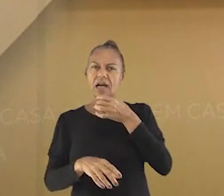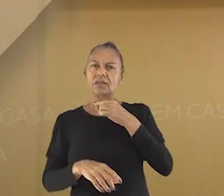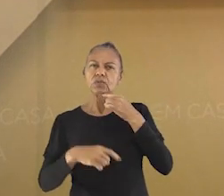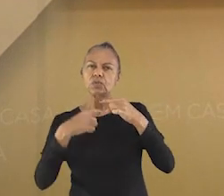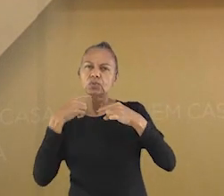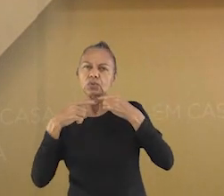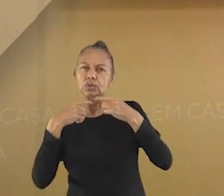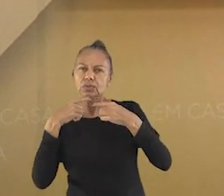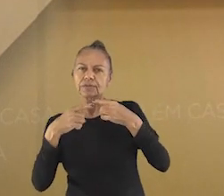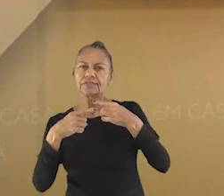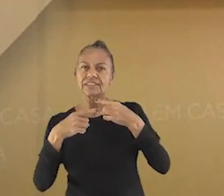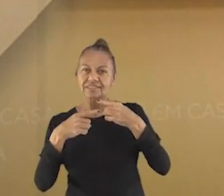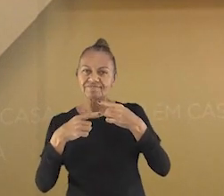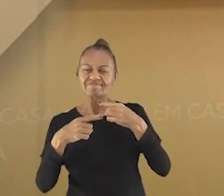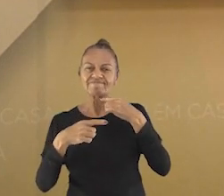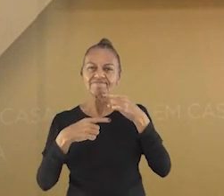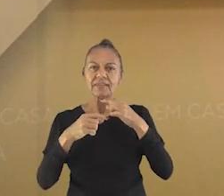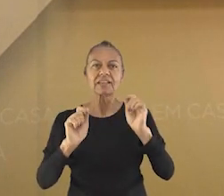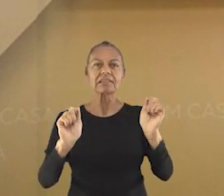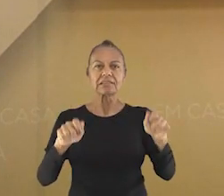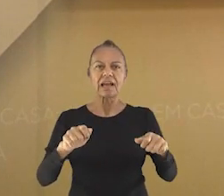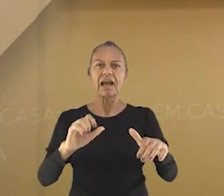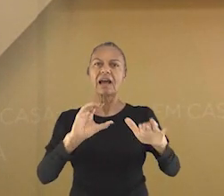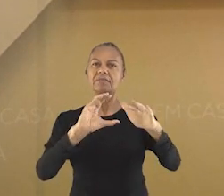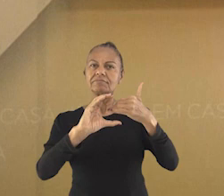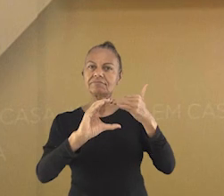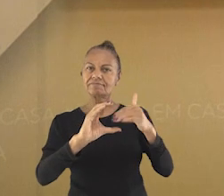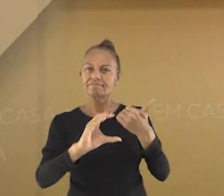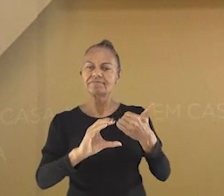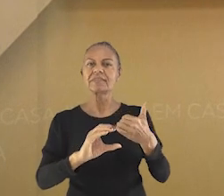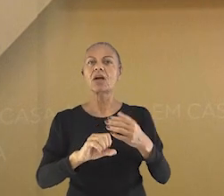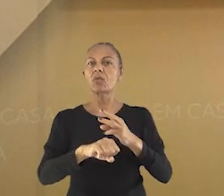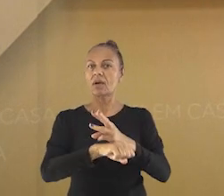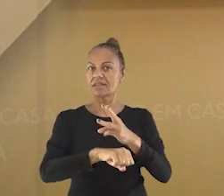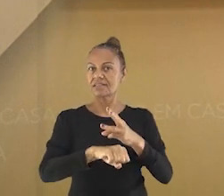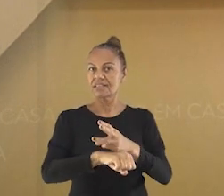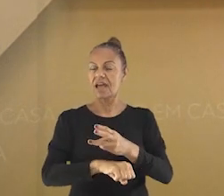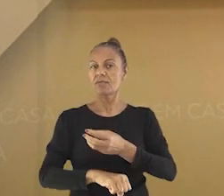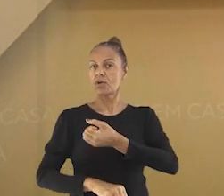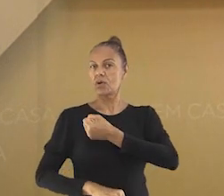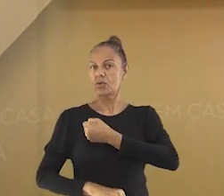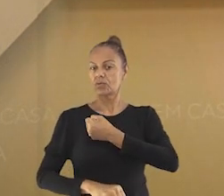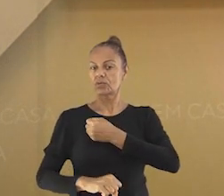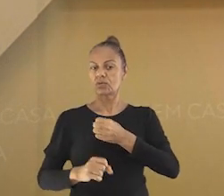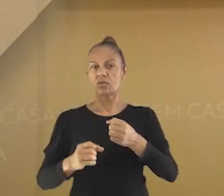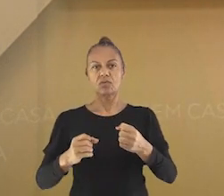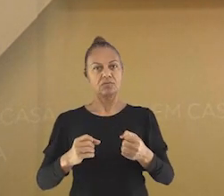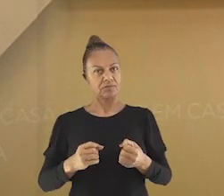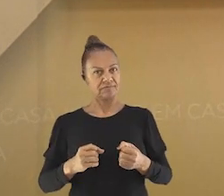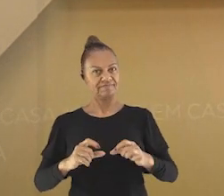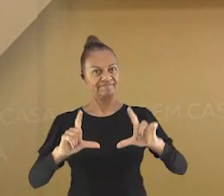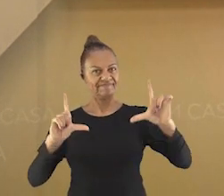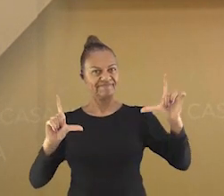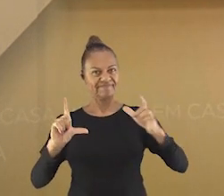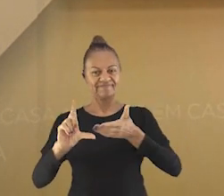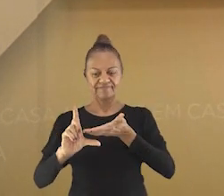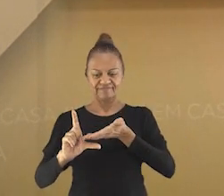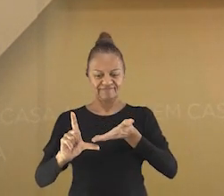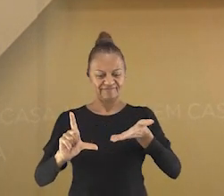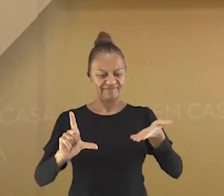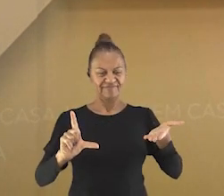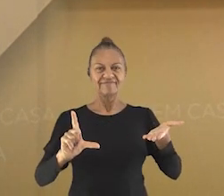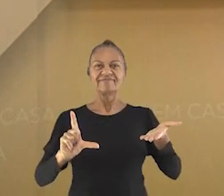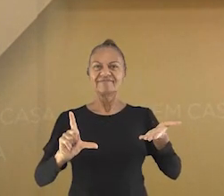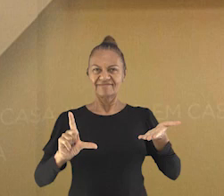comentário sobre a aula de hoje, mande pelo nosso WhatsApp 27 9966